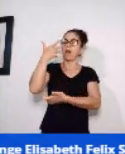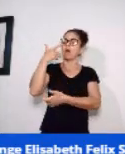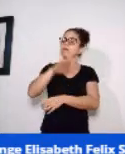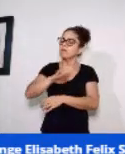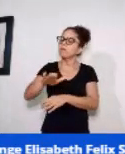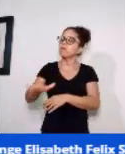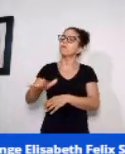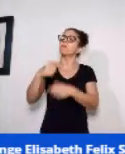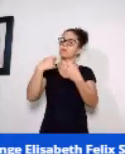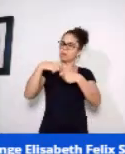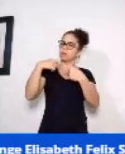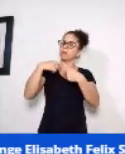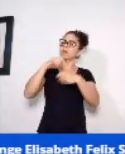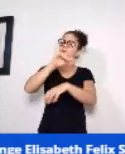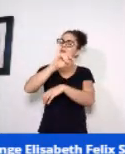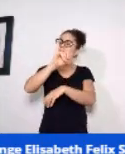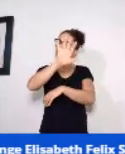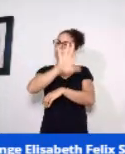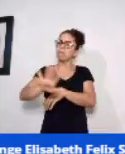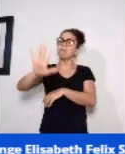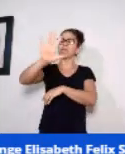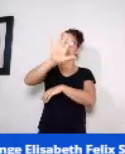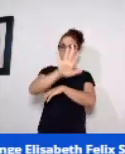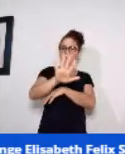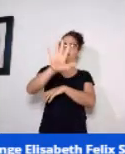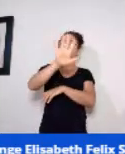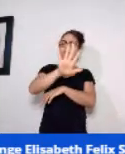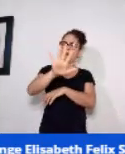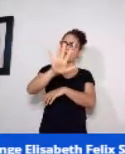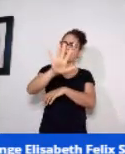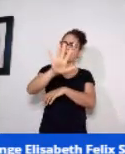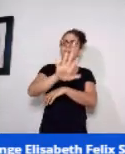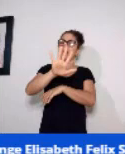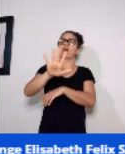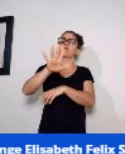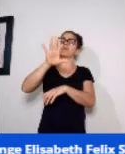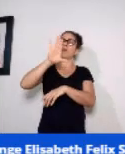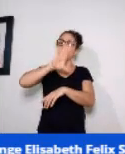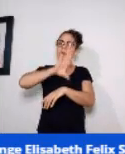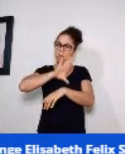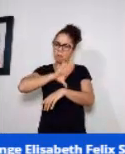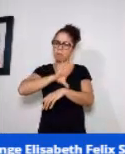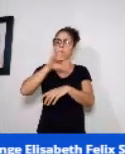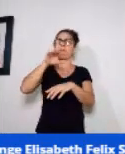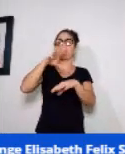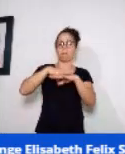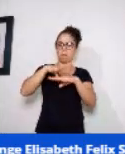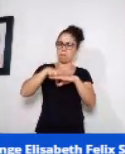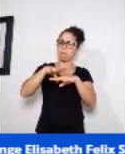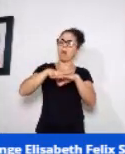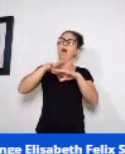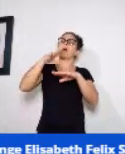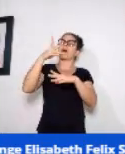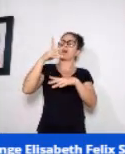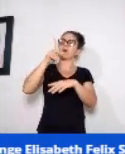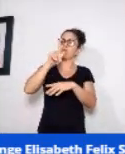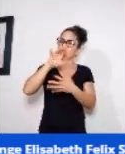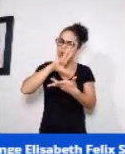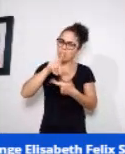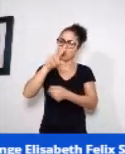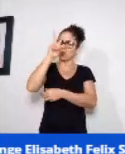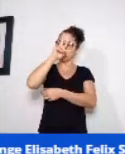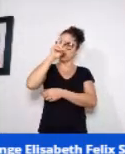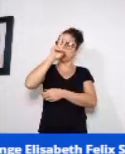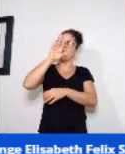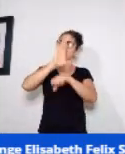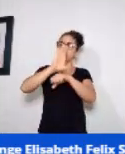que possa compreender tanto em língua portuguesa, matemática, história, geografia, ciências.